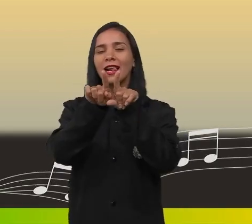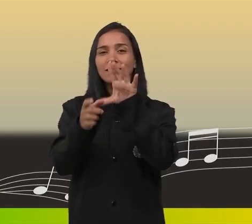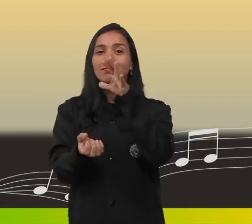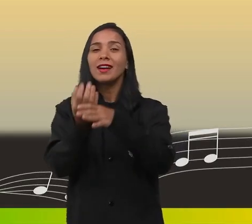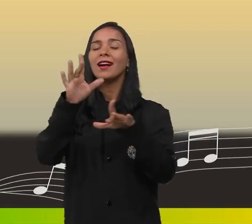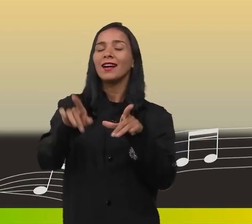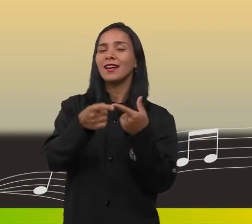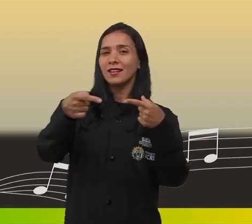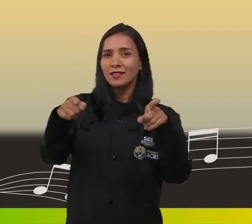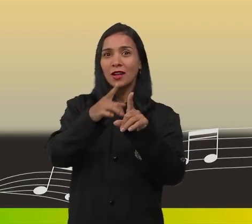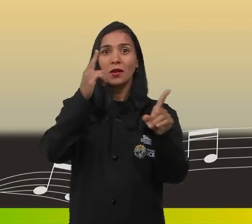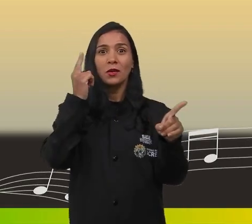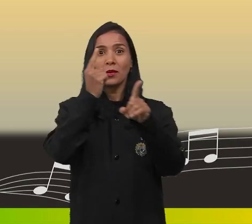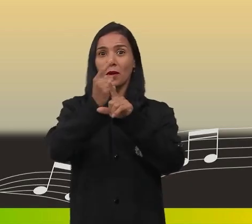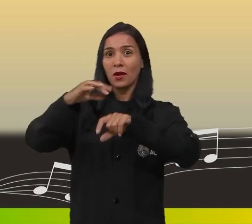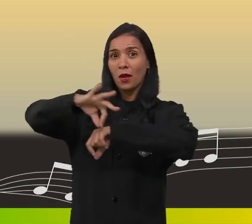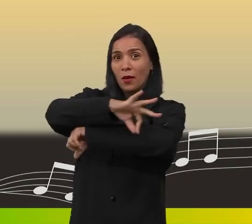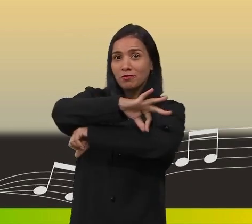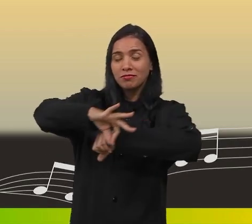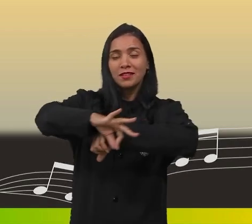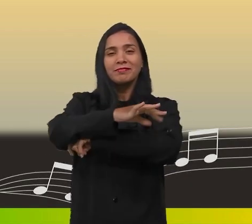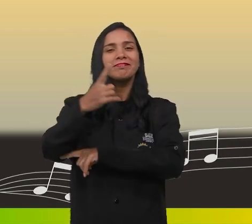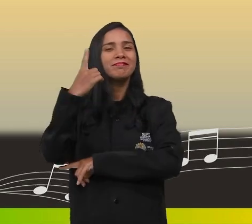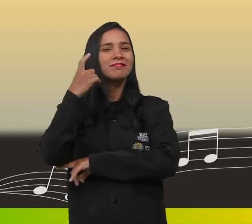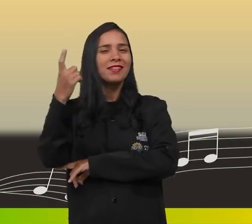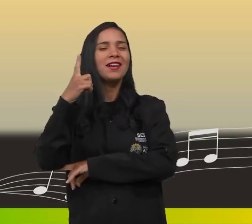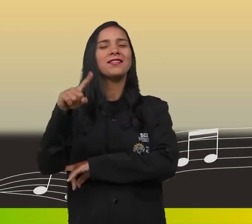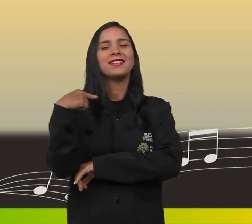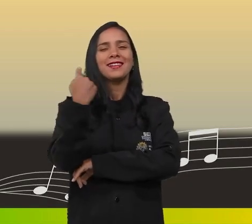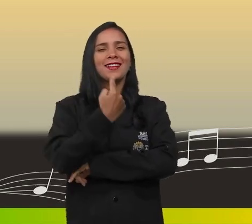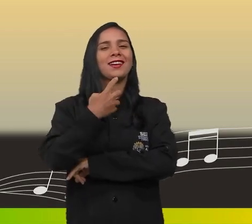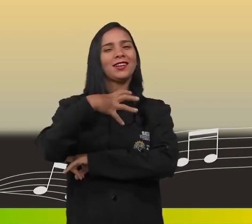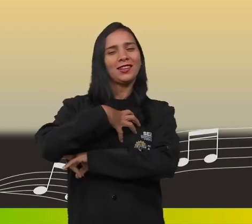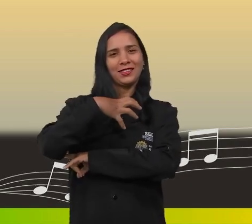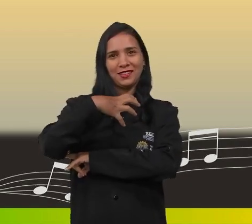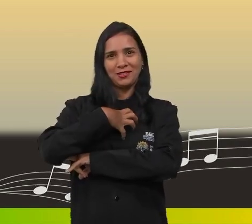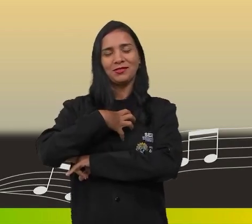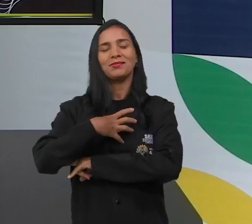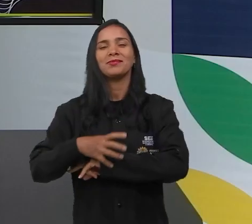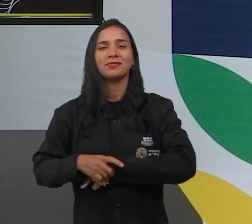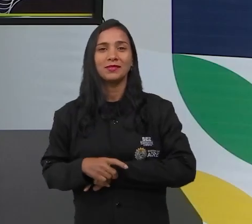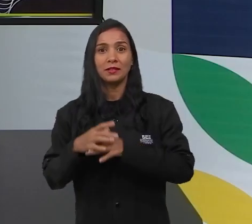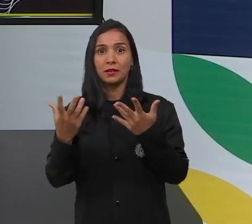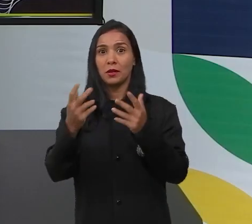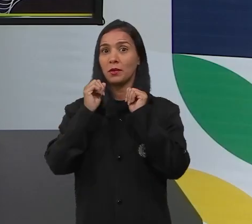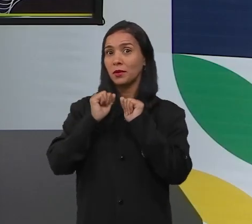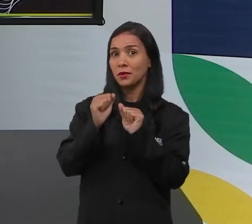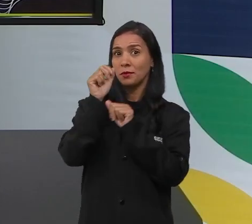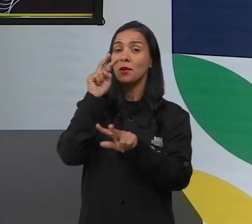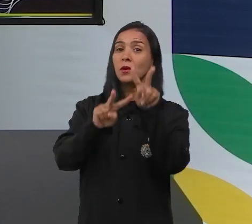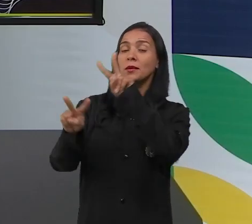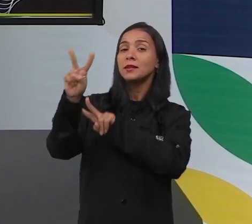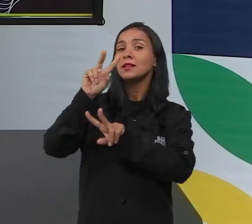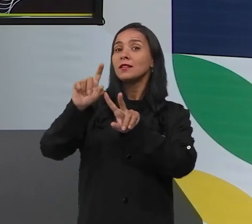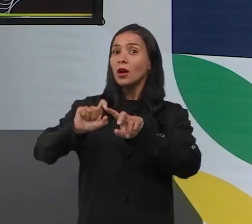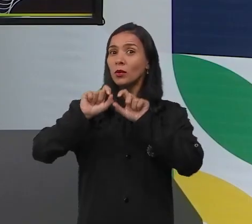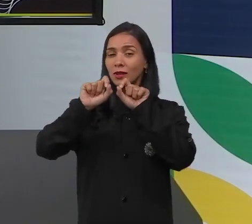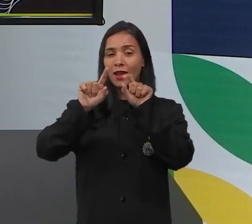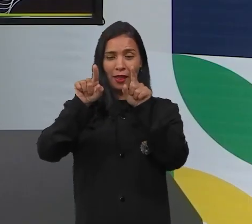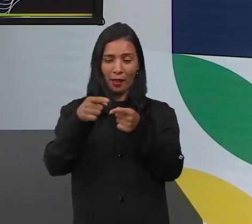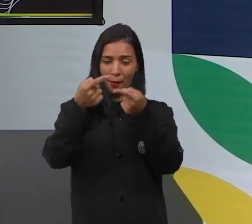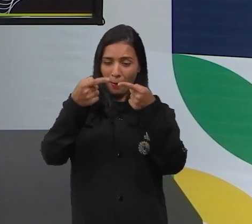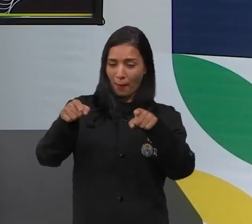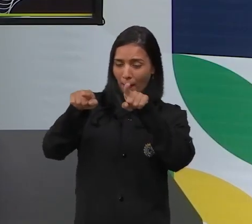desvendando a arquitetura sonora que nos envolve. Então, a gente pode observar aí que a música ela é muito